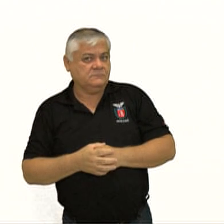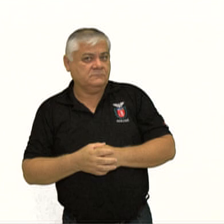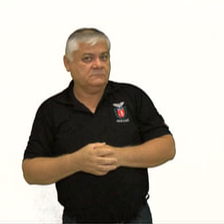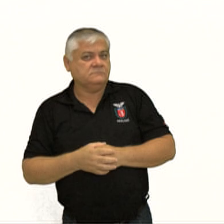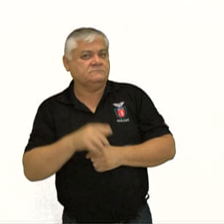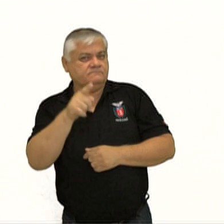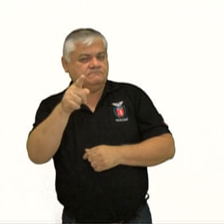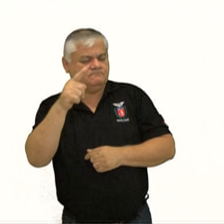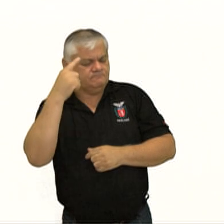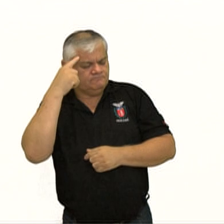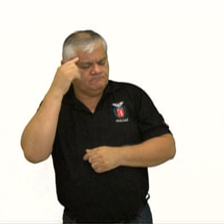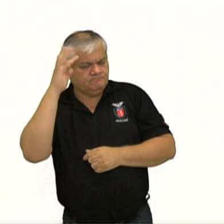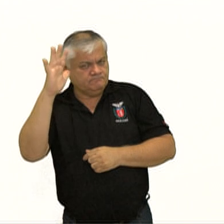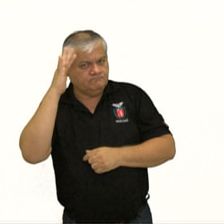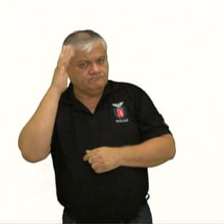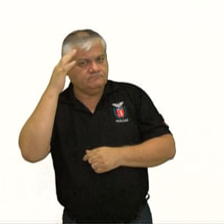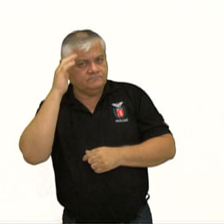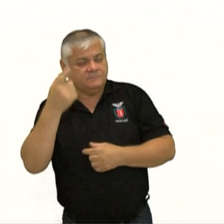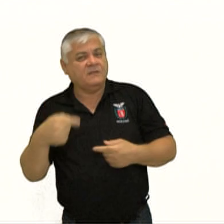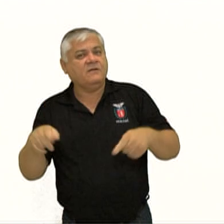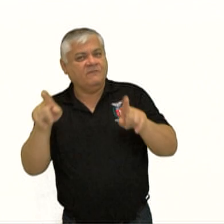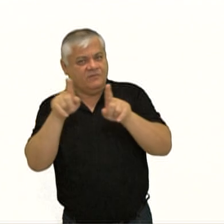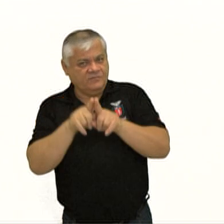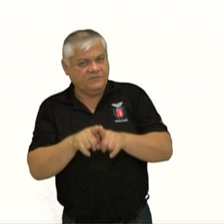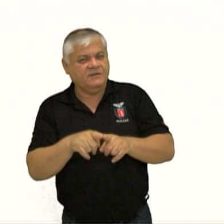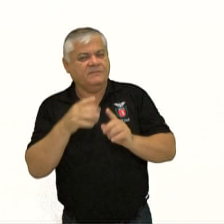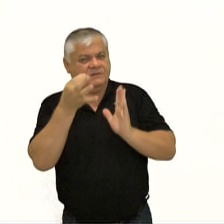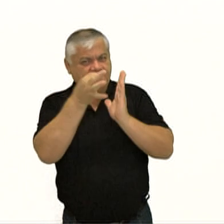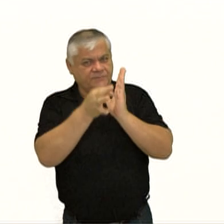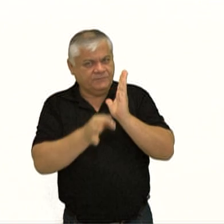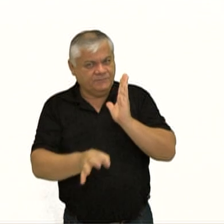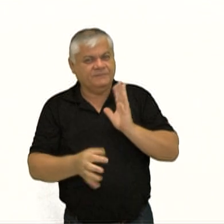Você vai pensando aí que eu volto já a conferir contigo.